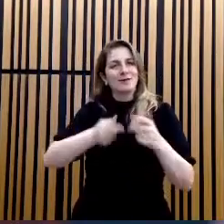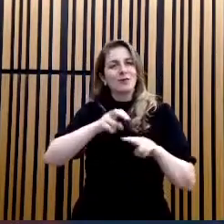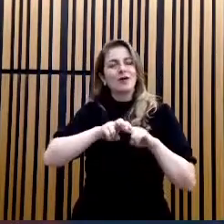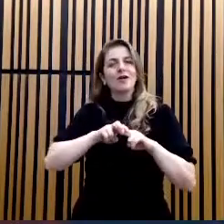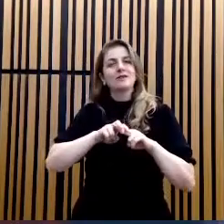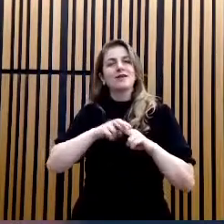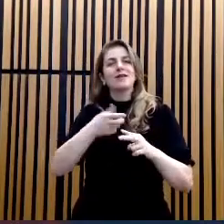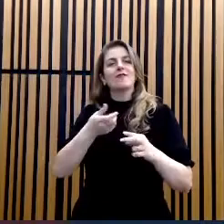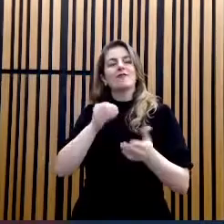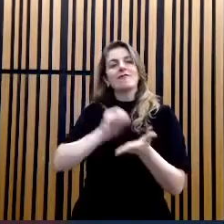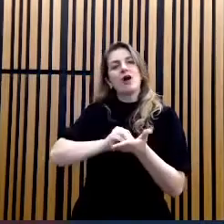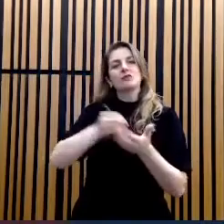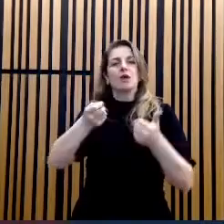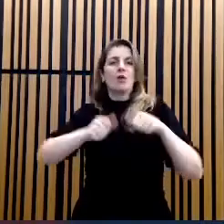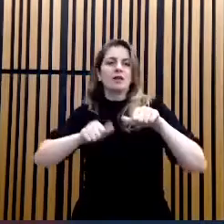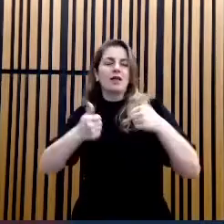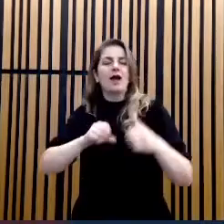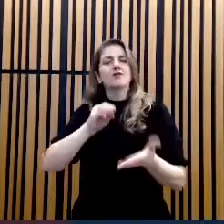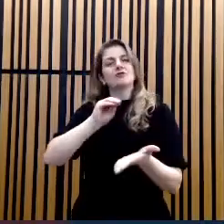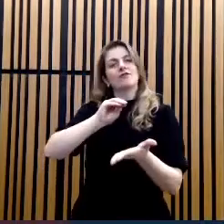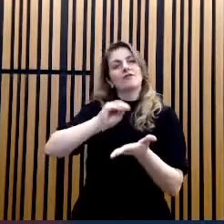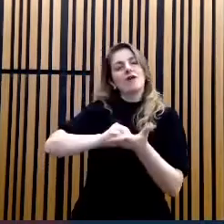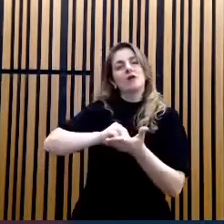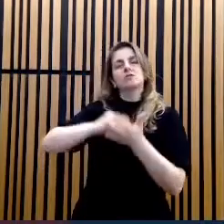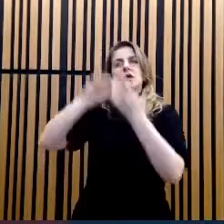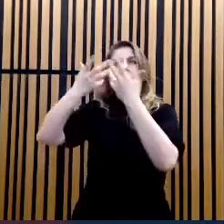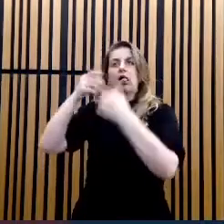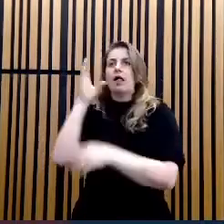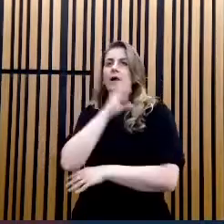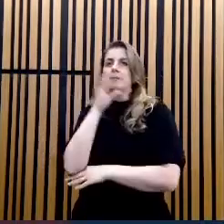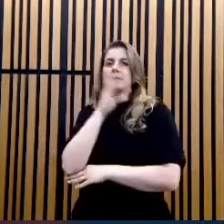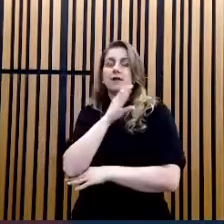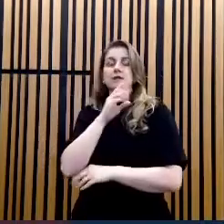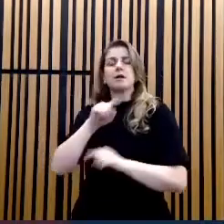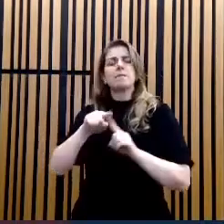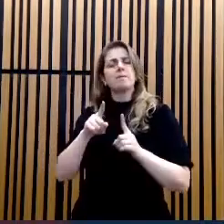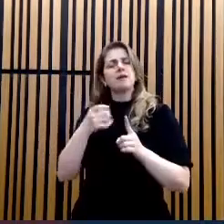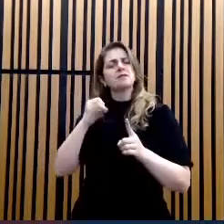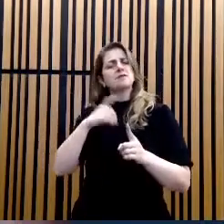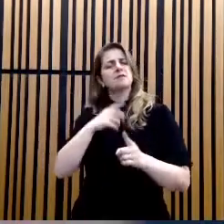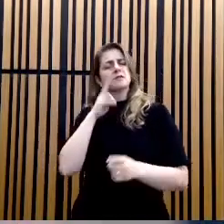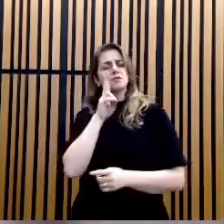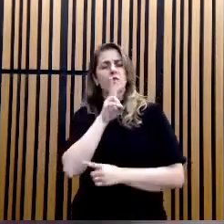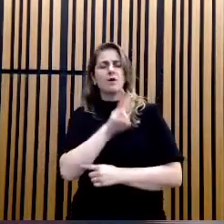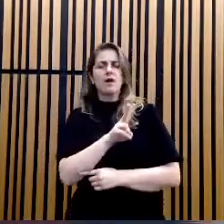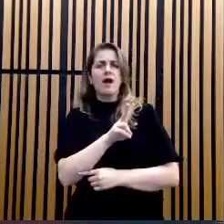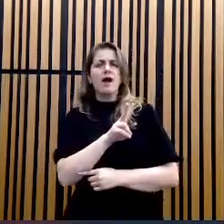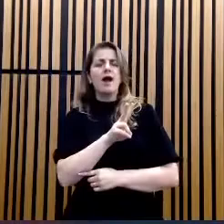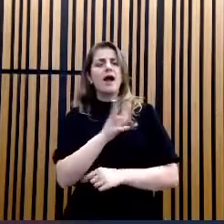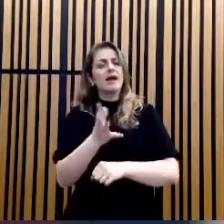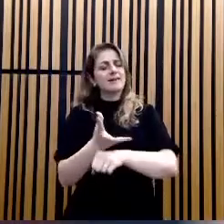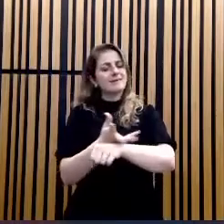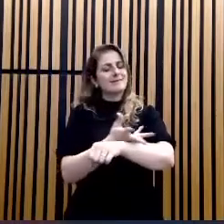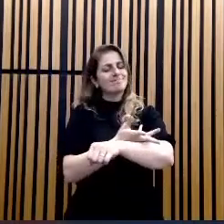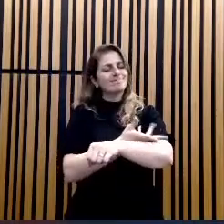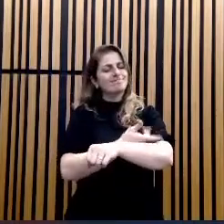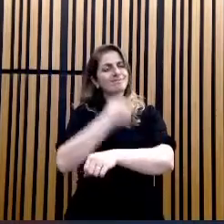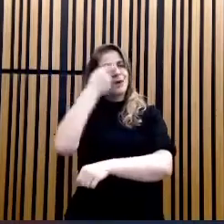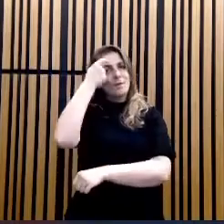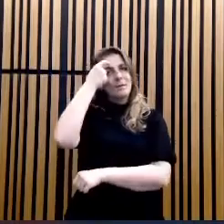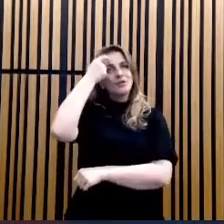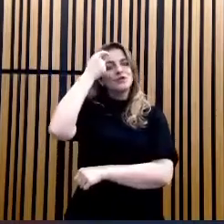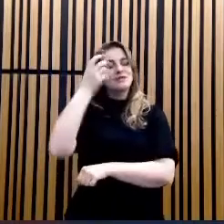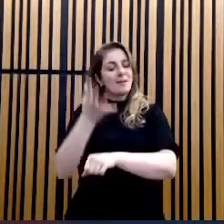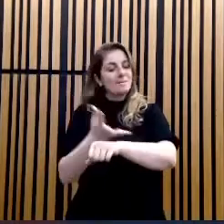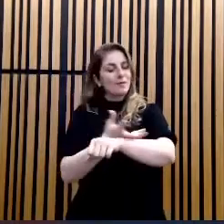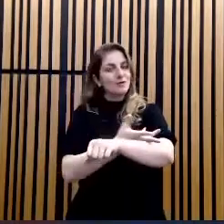tem um descompasso aí, vocês não acham? Porque essa inteligência emocional são as famosas soft skills, que